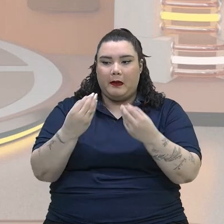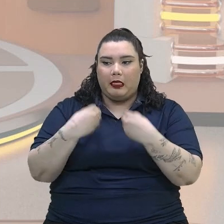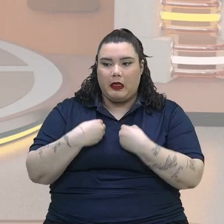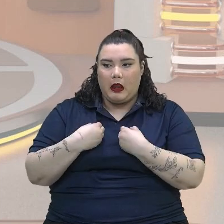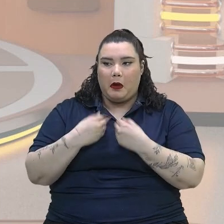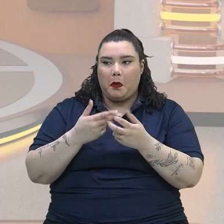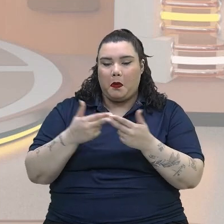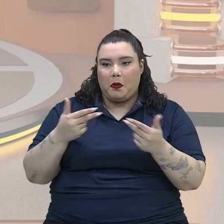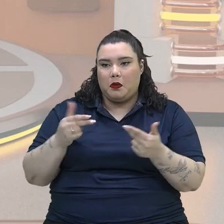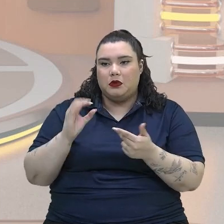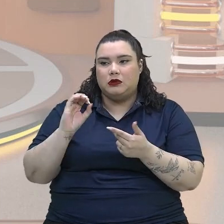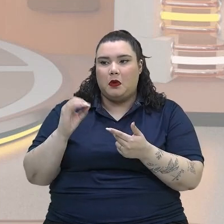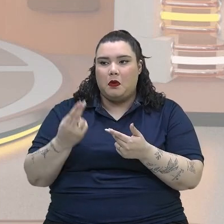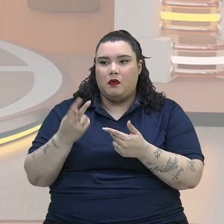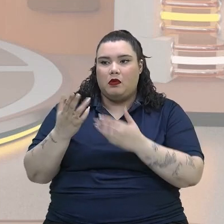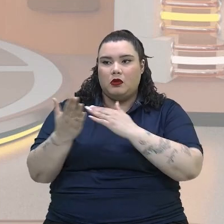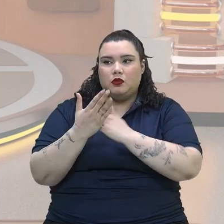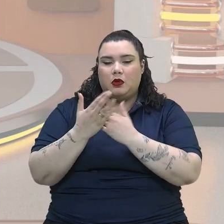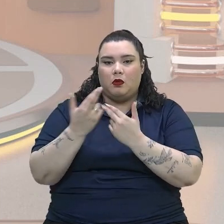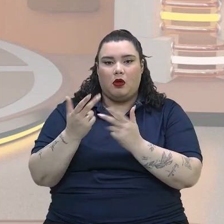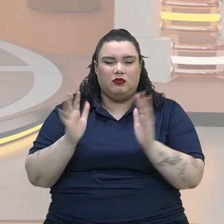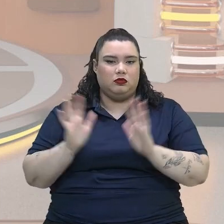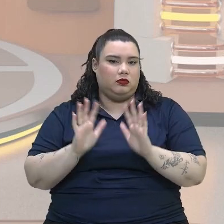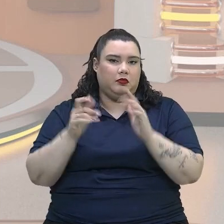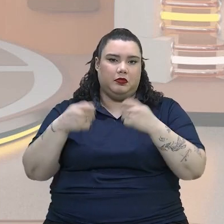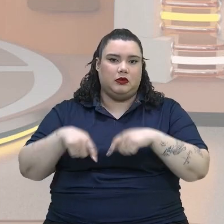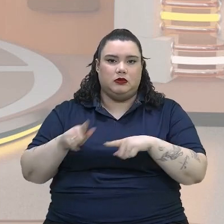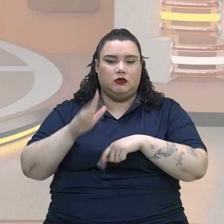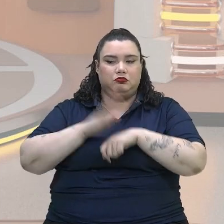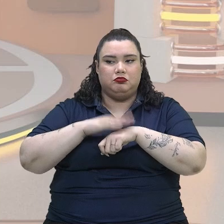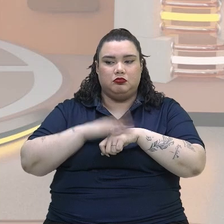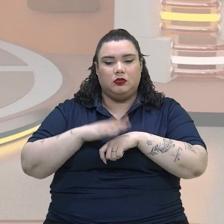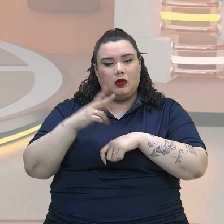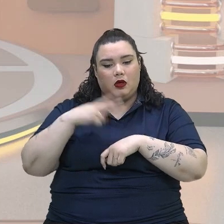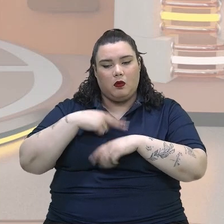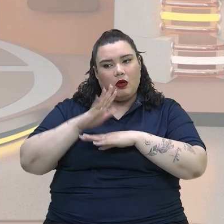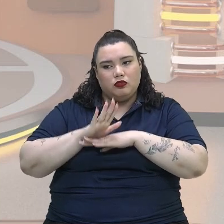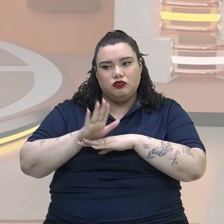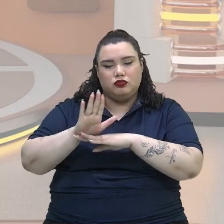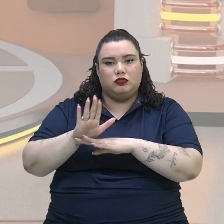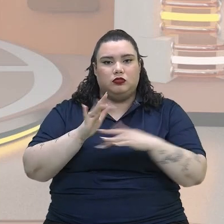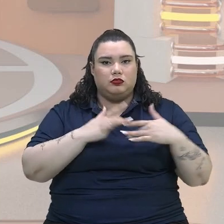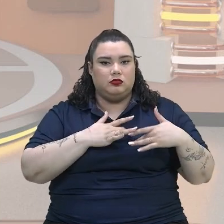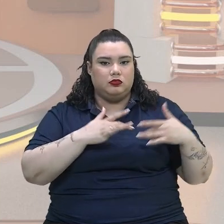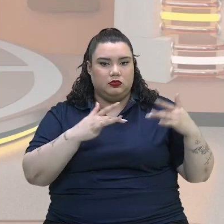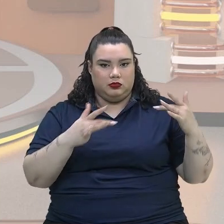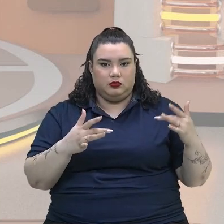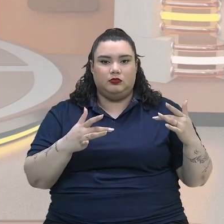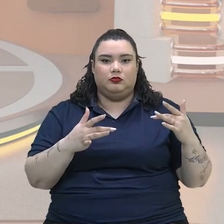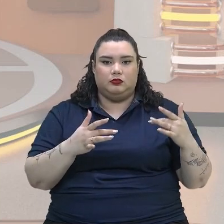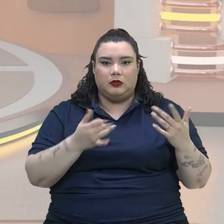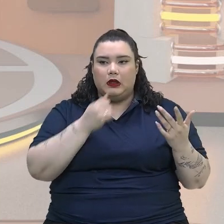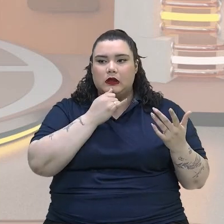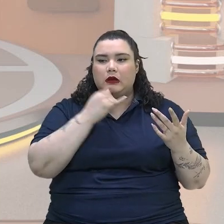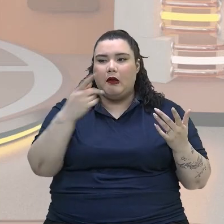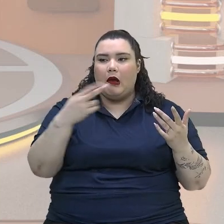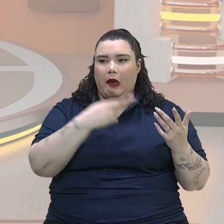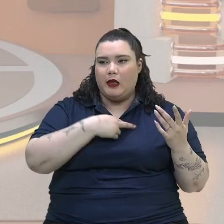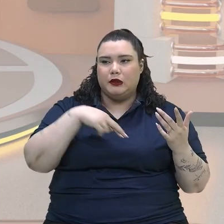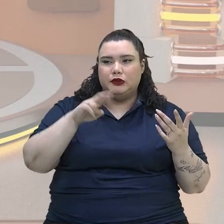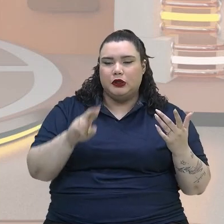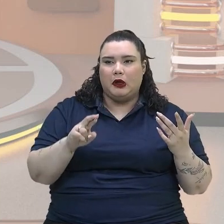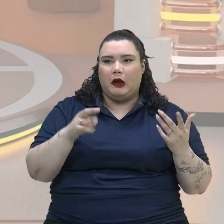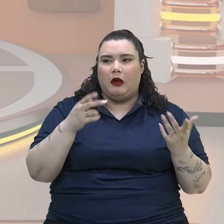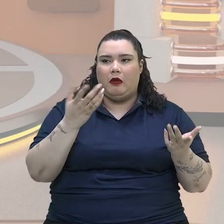sem colocar nenhuma condição para ajudar alguém. Não é porque a pessoa é de uma religião tal, não é porque a pessoa